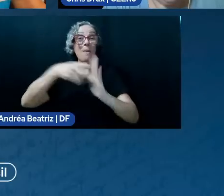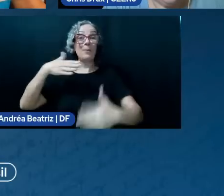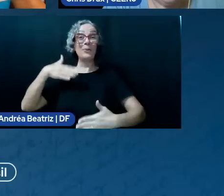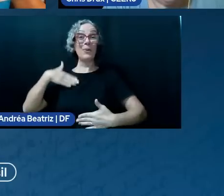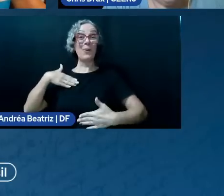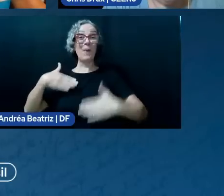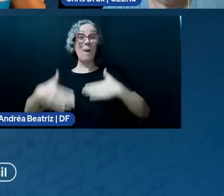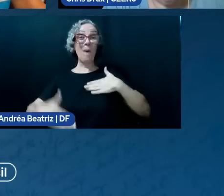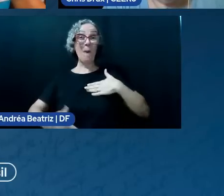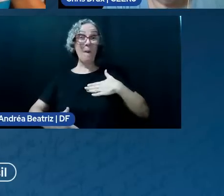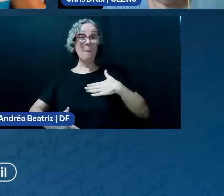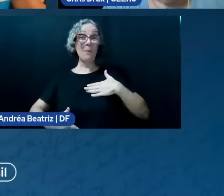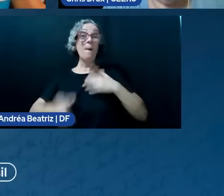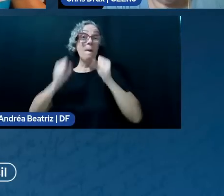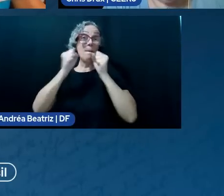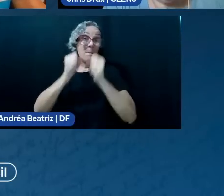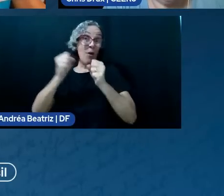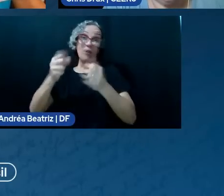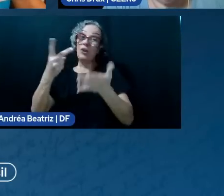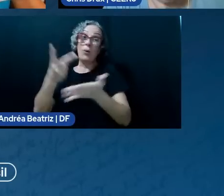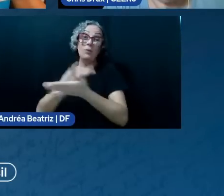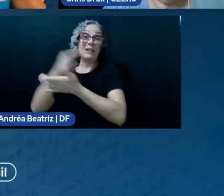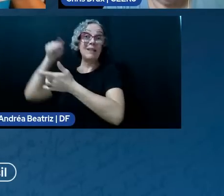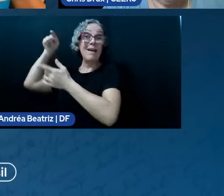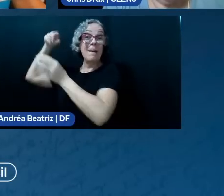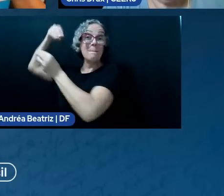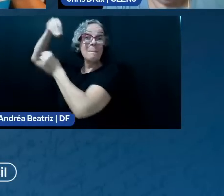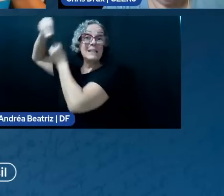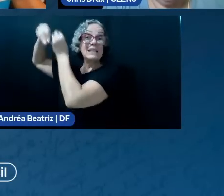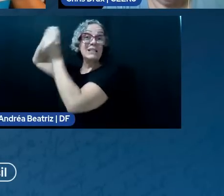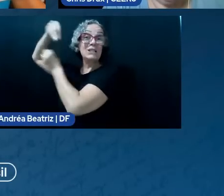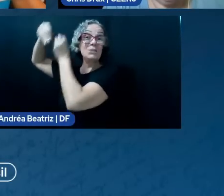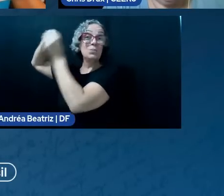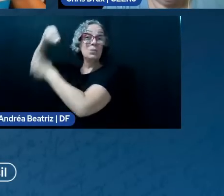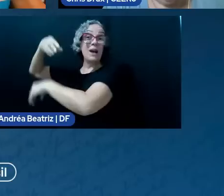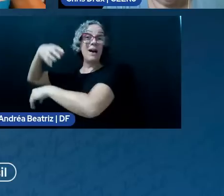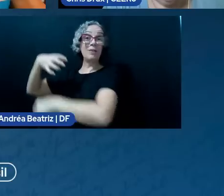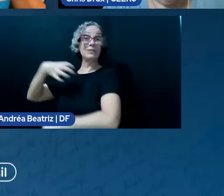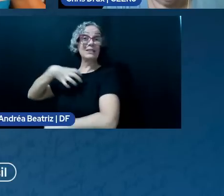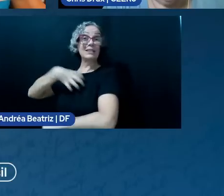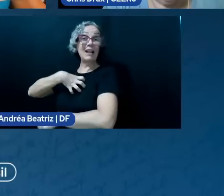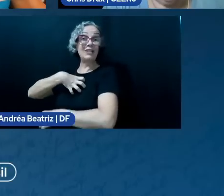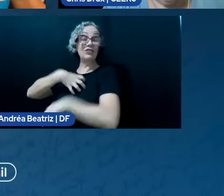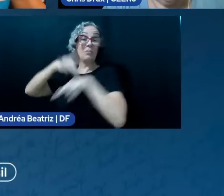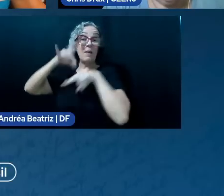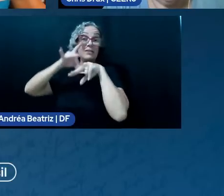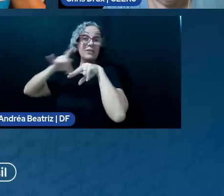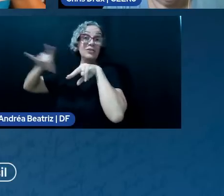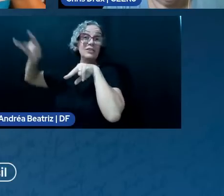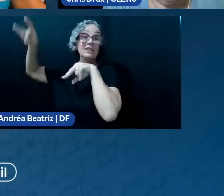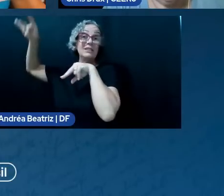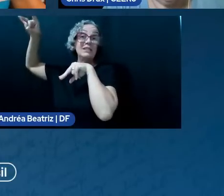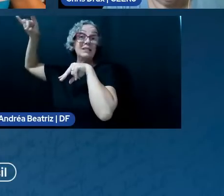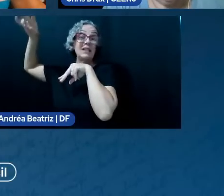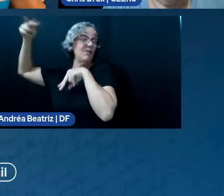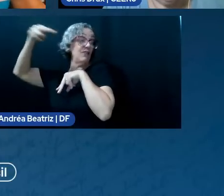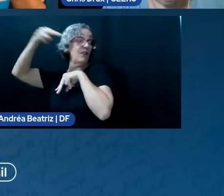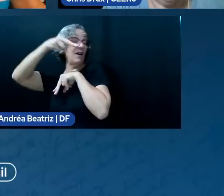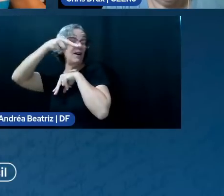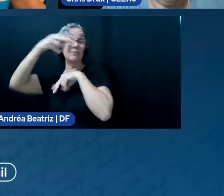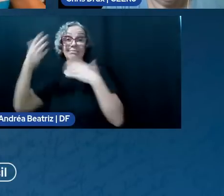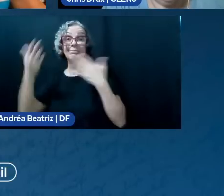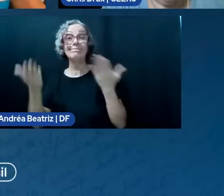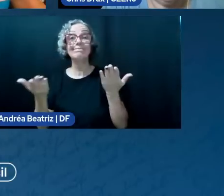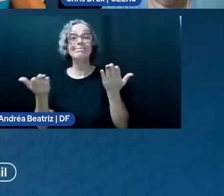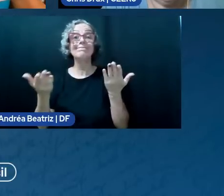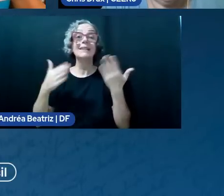ali a próprio apego, né, que o espírito liga aquela pessoa. Então, passando para o mundo espiritual, muitas